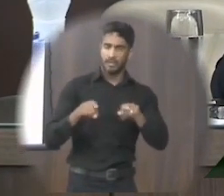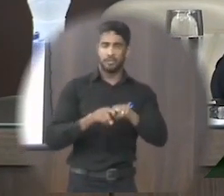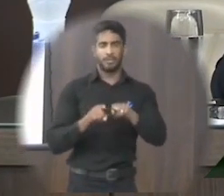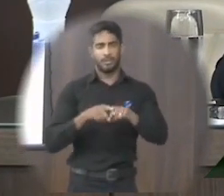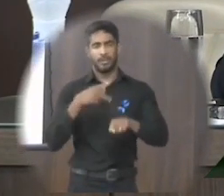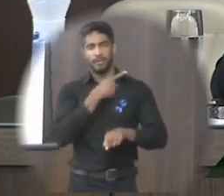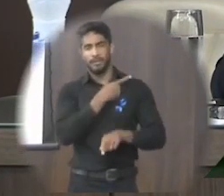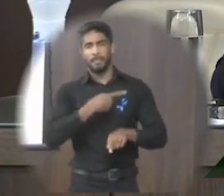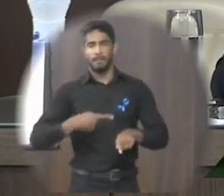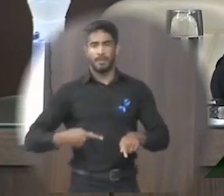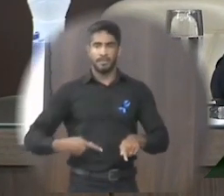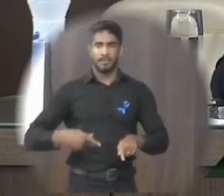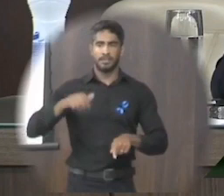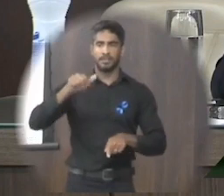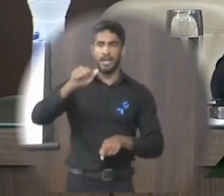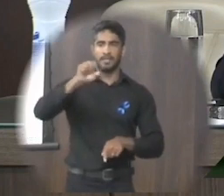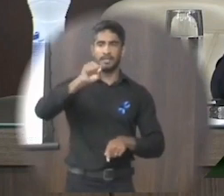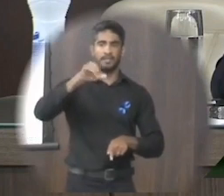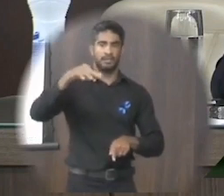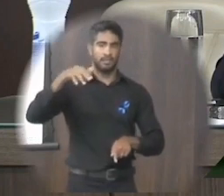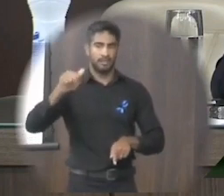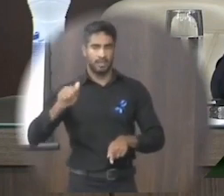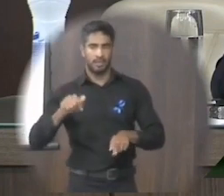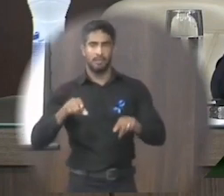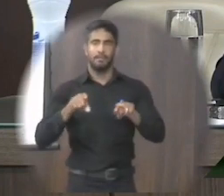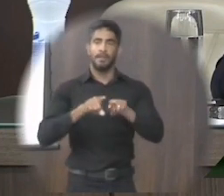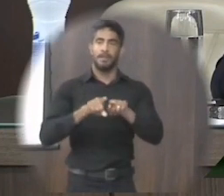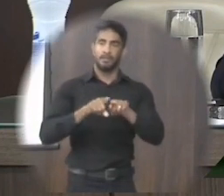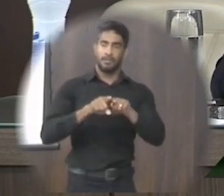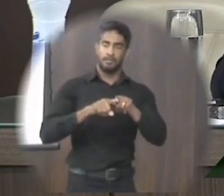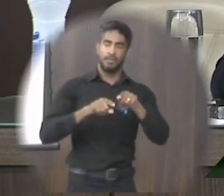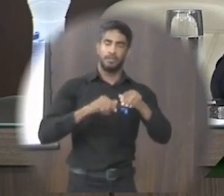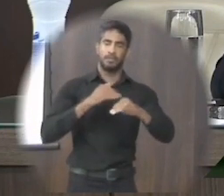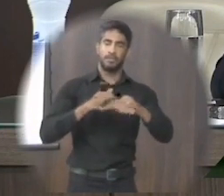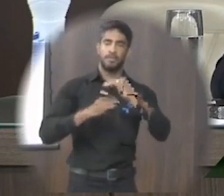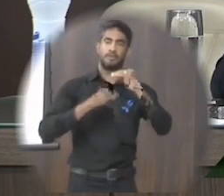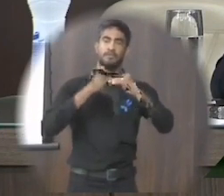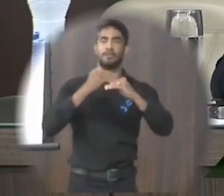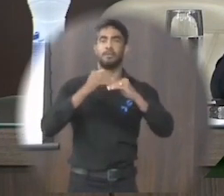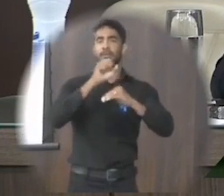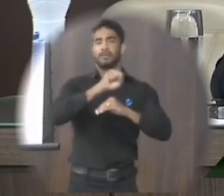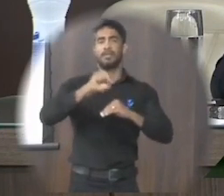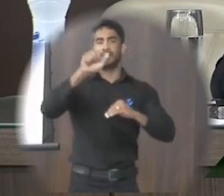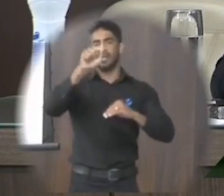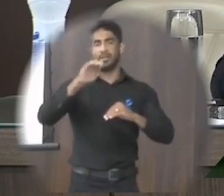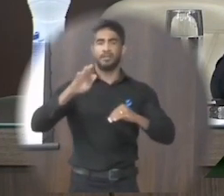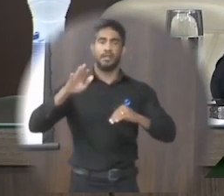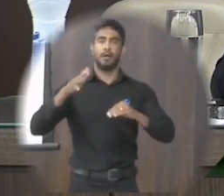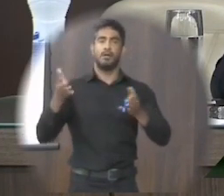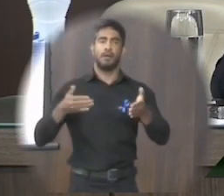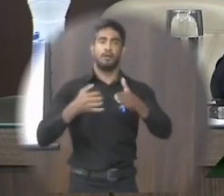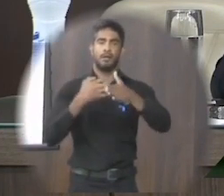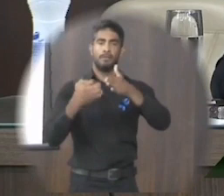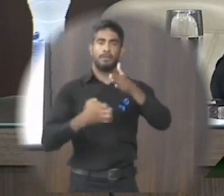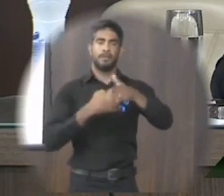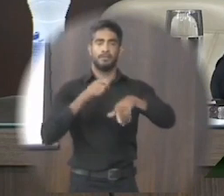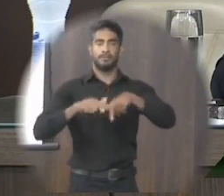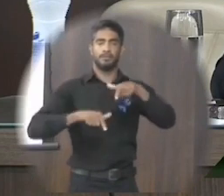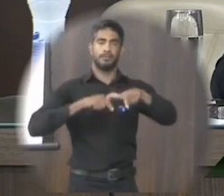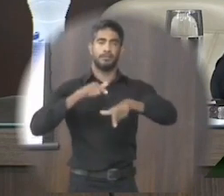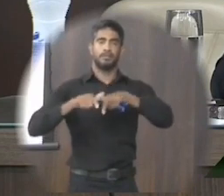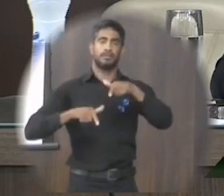de Janaúba, presidente da ADSEG, Agência de Desenvolvimento da Serra Geral, e atualmente empresário no ramo da prestação de